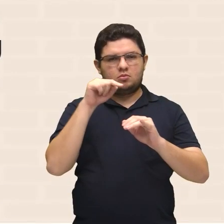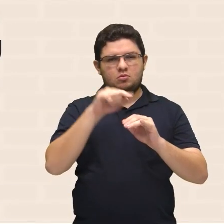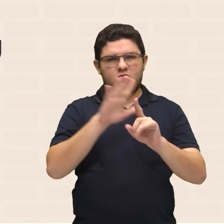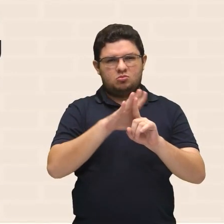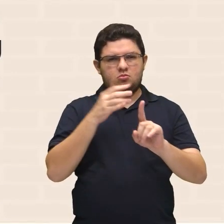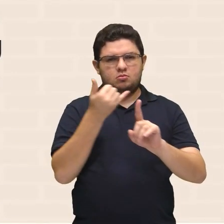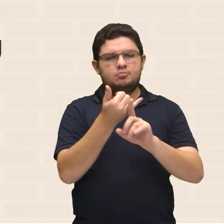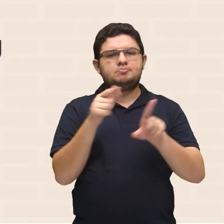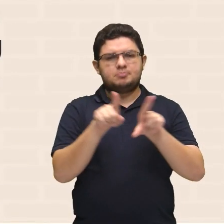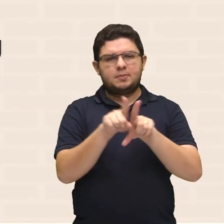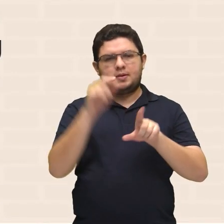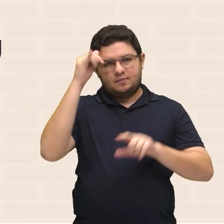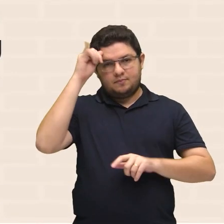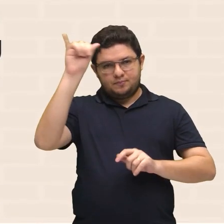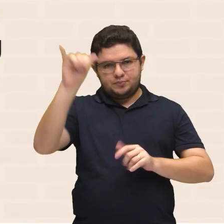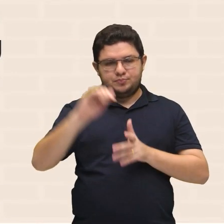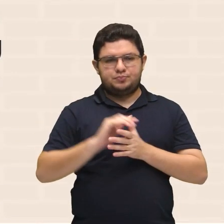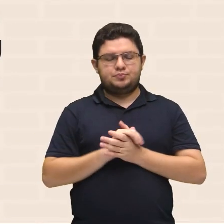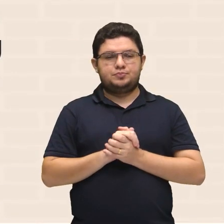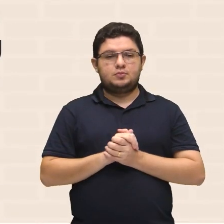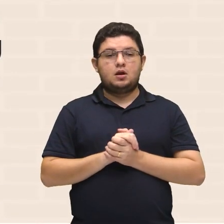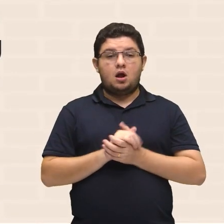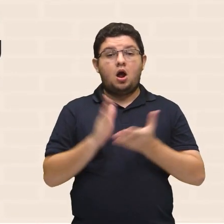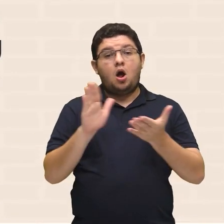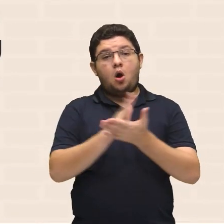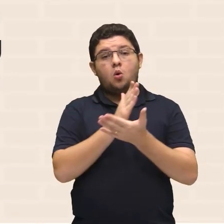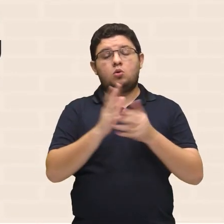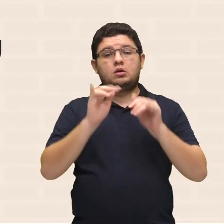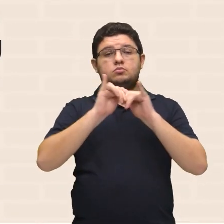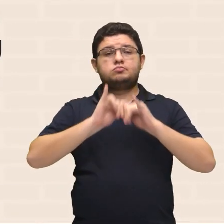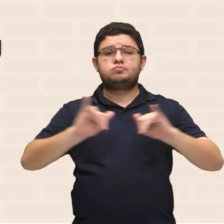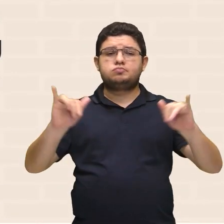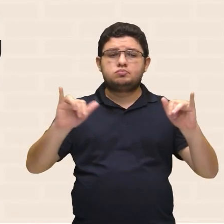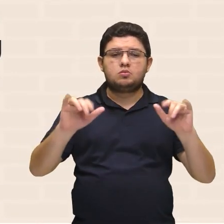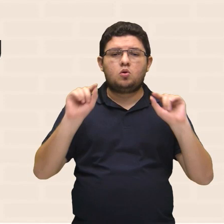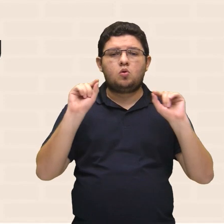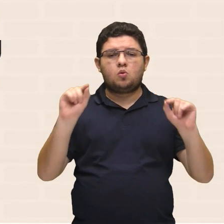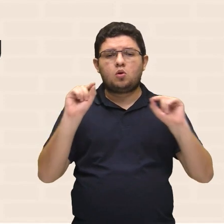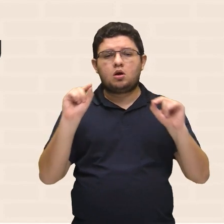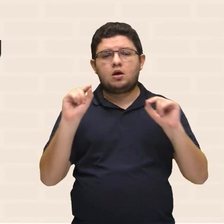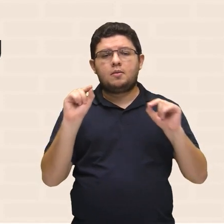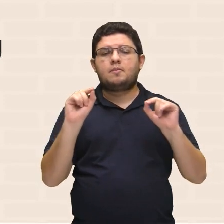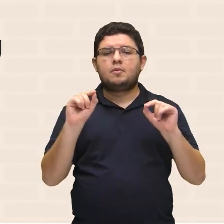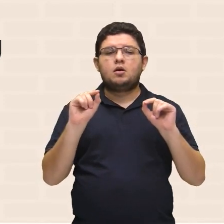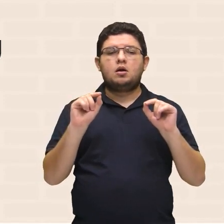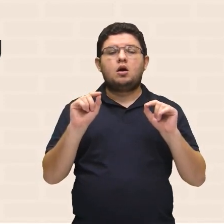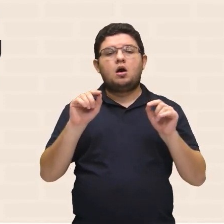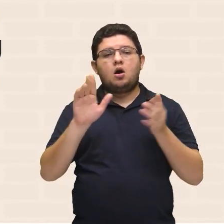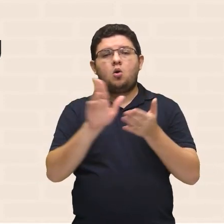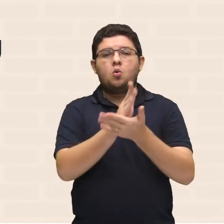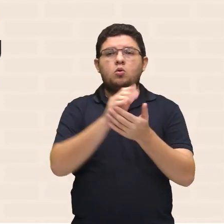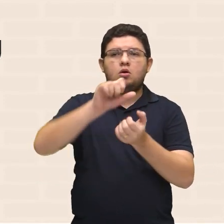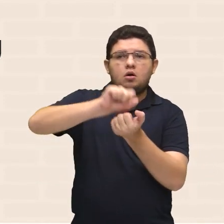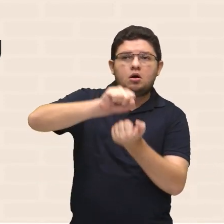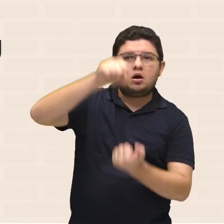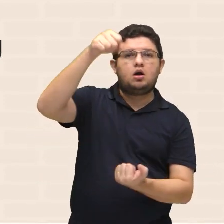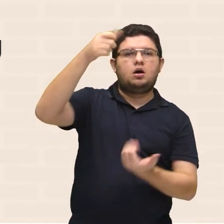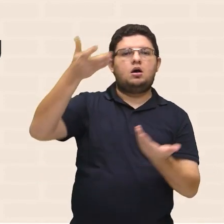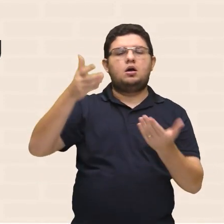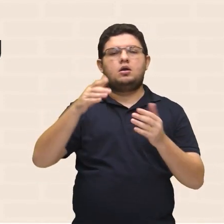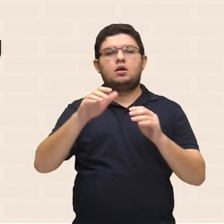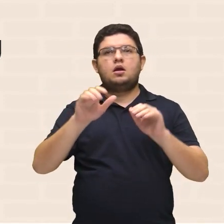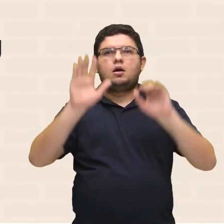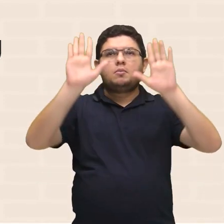realizadas com a confecção grupal, como eu já falei, cartazes, pôsteres, tá bom?